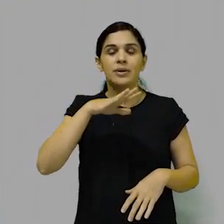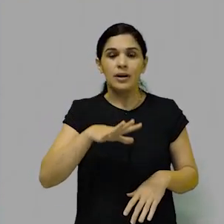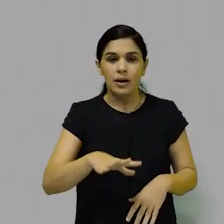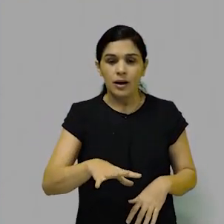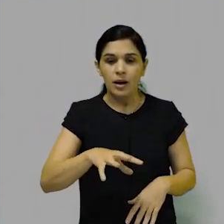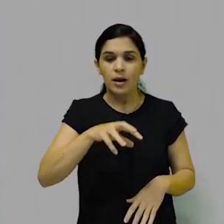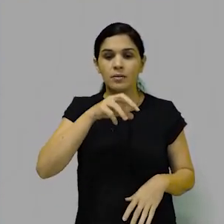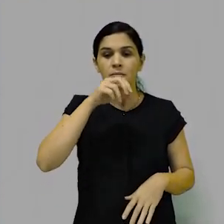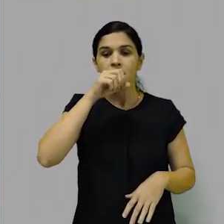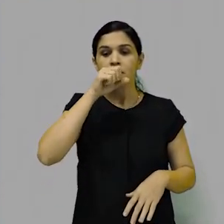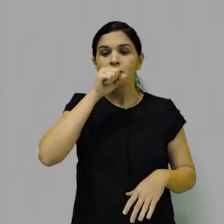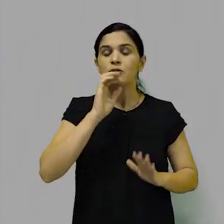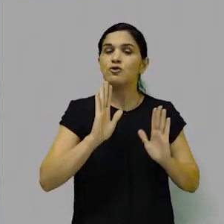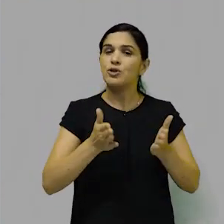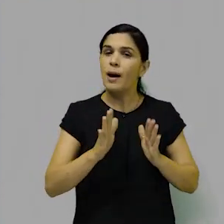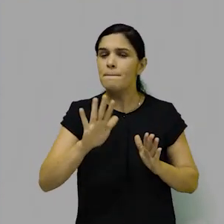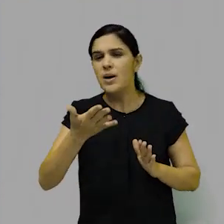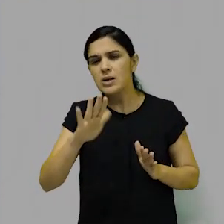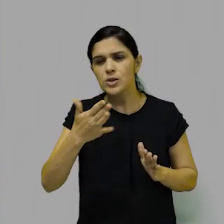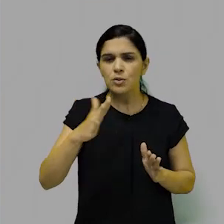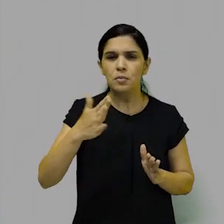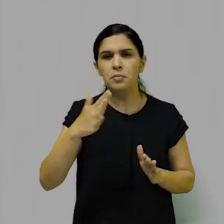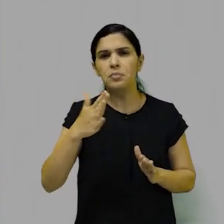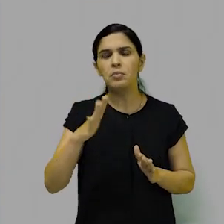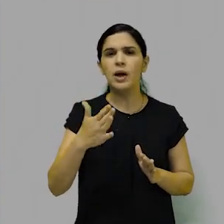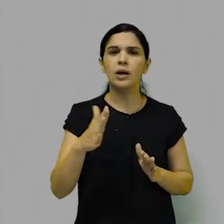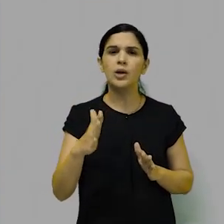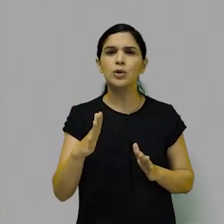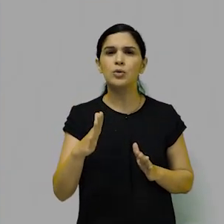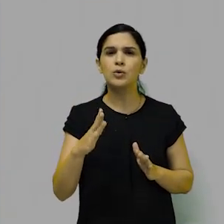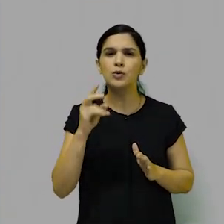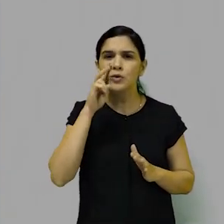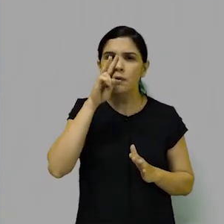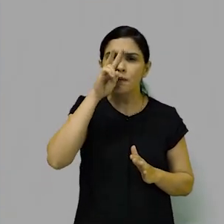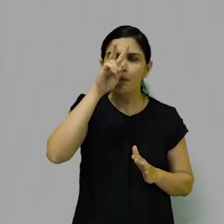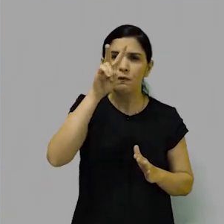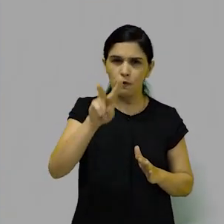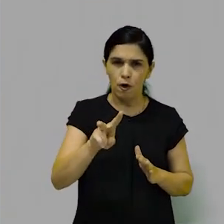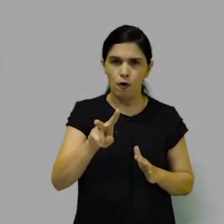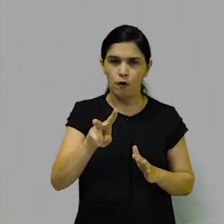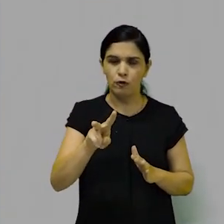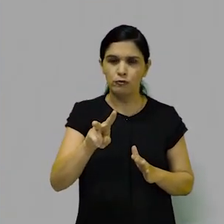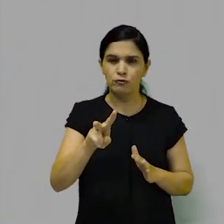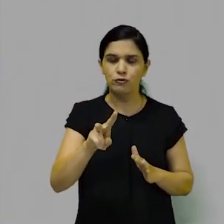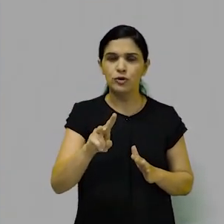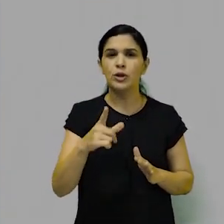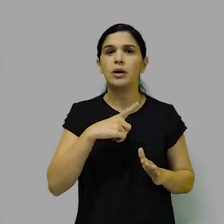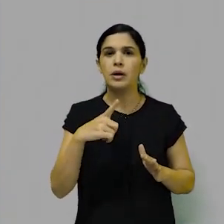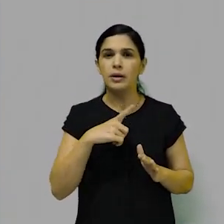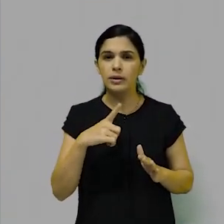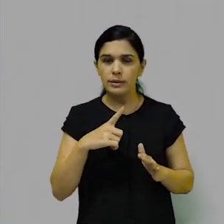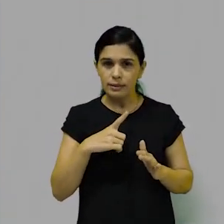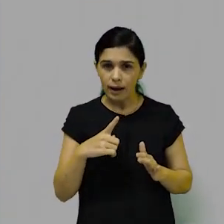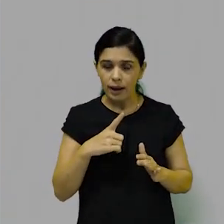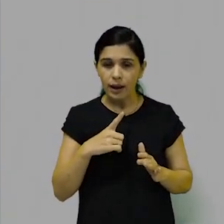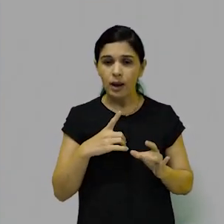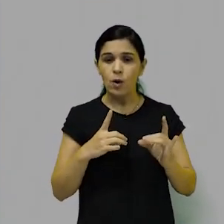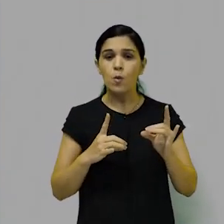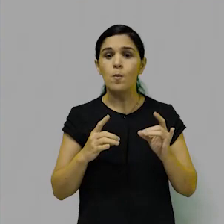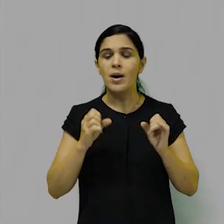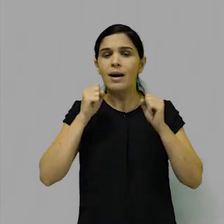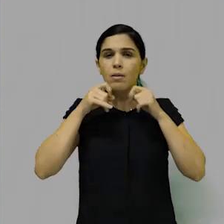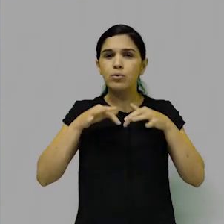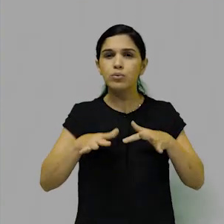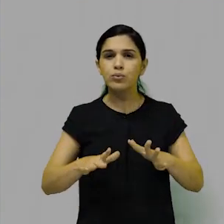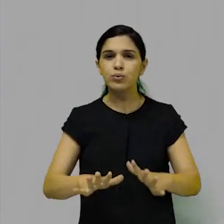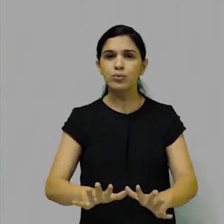moderado. Então, aqui já acontece o quê? Já existe a liberação de uma substância chamada lactato na nossa corrente sanguínea, nos músculos.